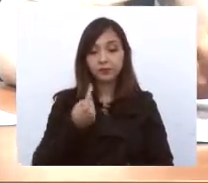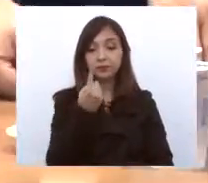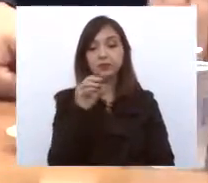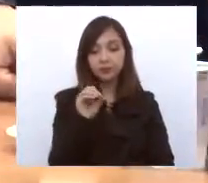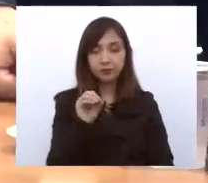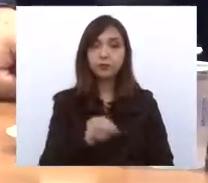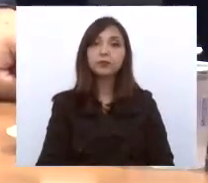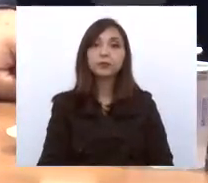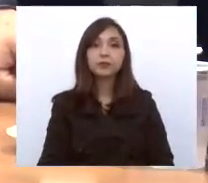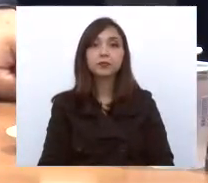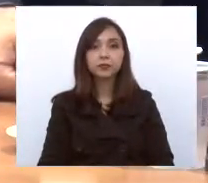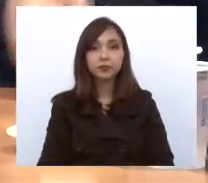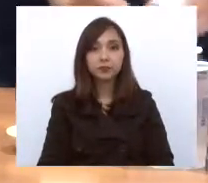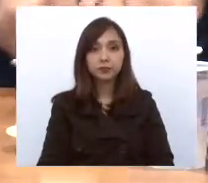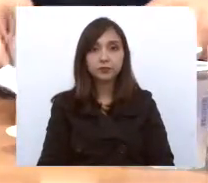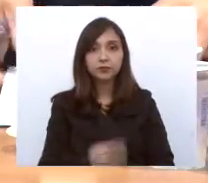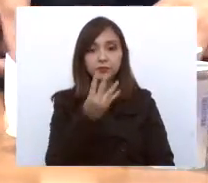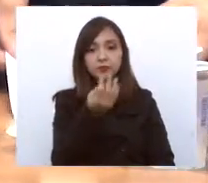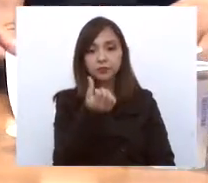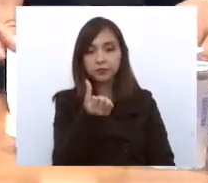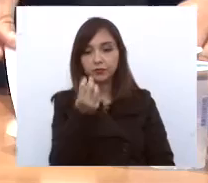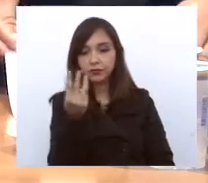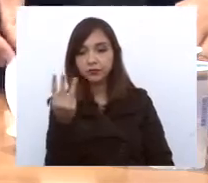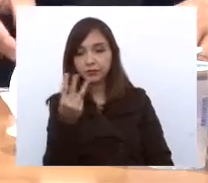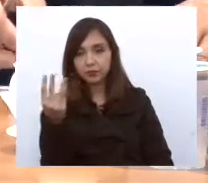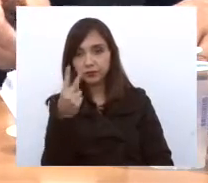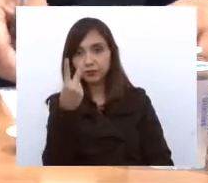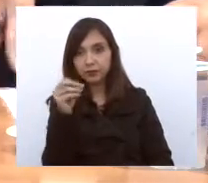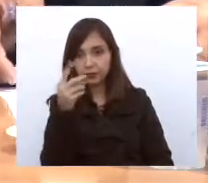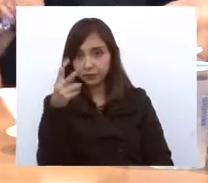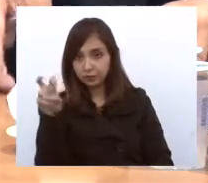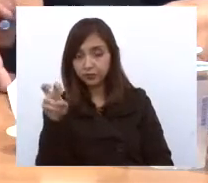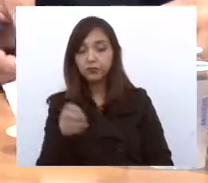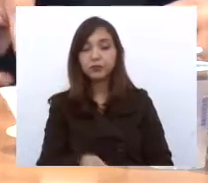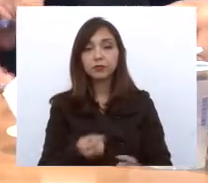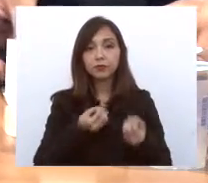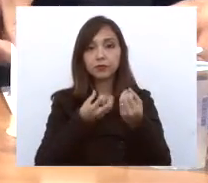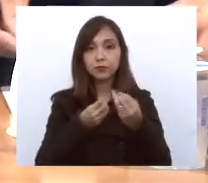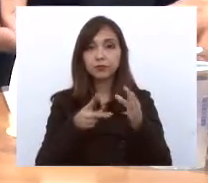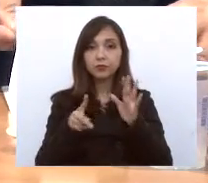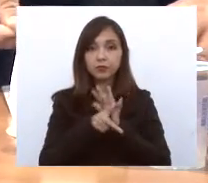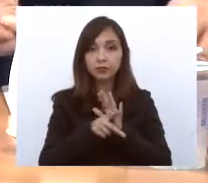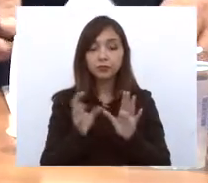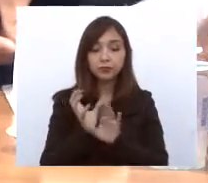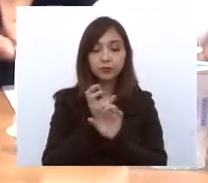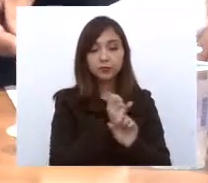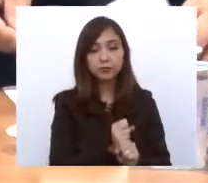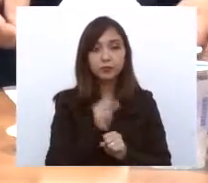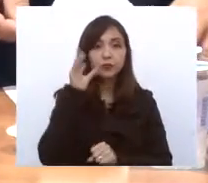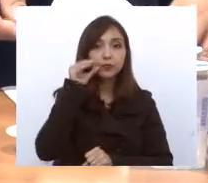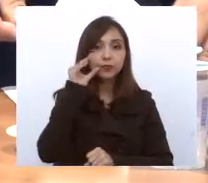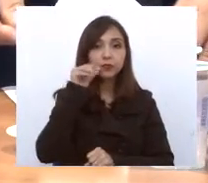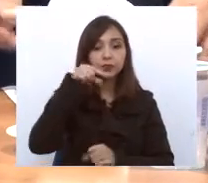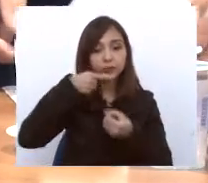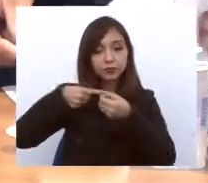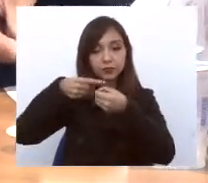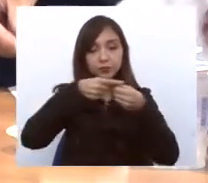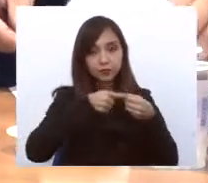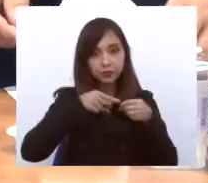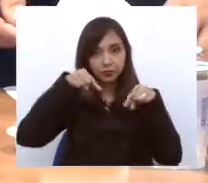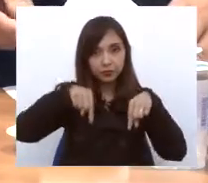10º. Leitura, discussão e votação do requerimento 4633/2015. Informações referentes à quantidade de funcionários do município